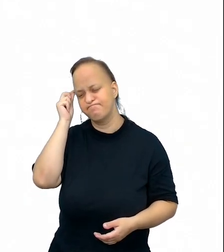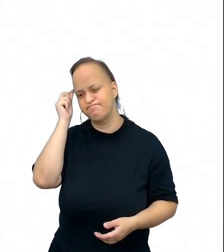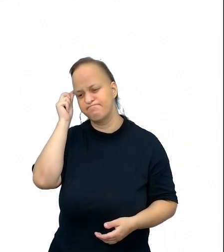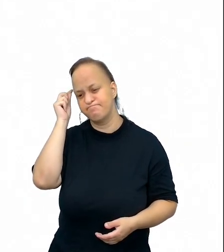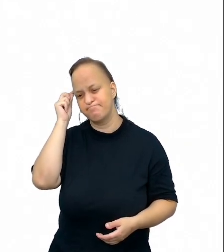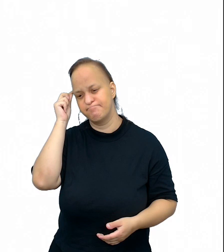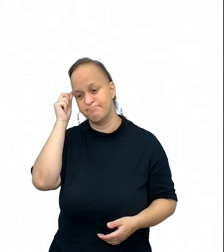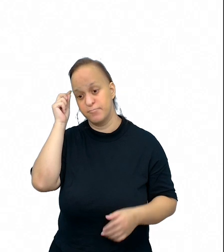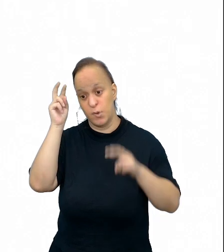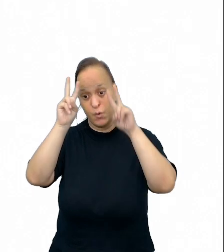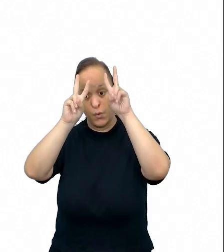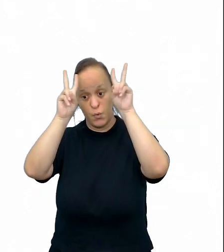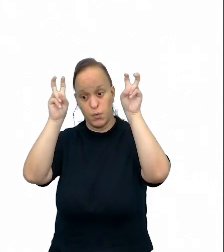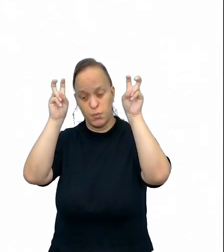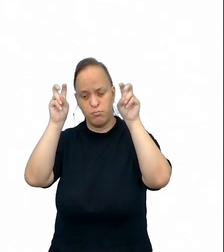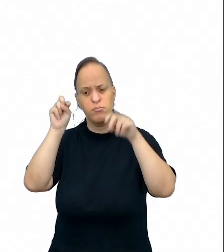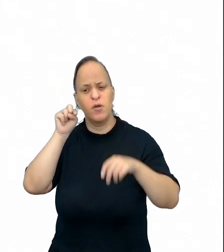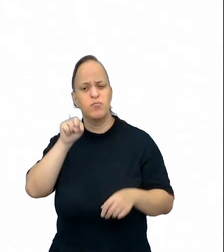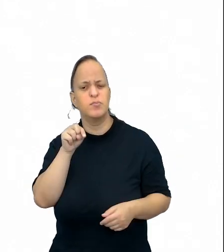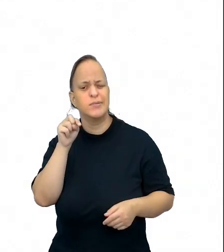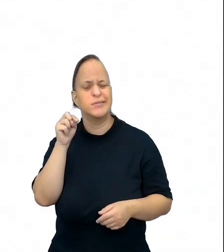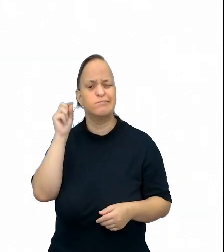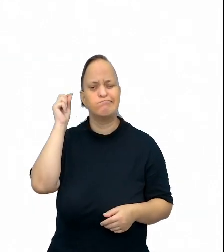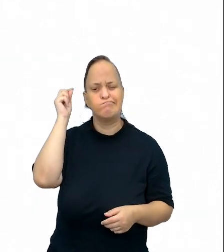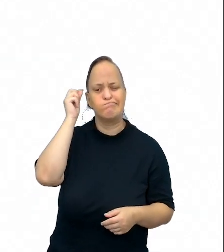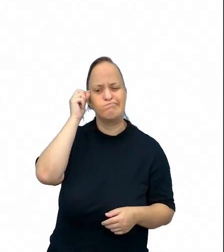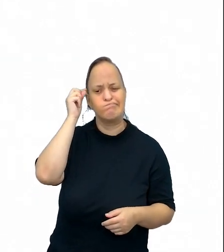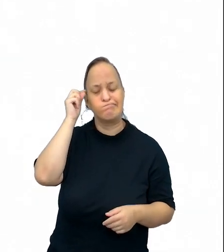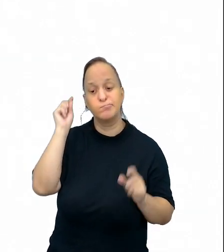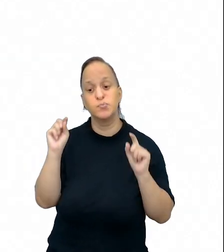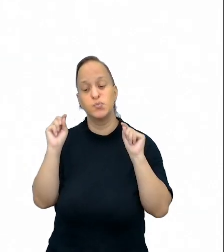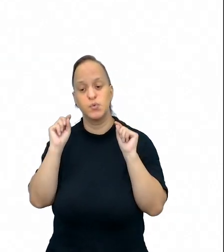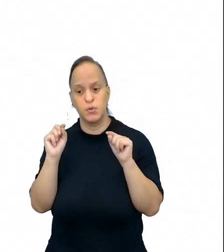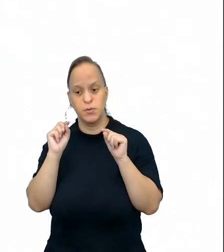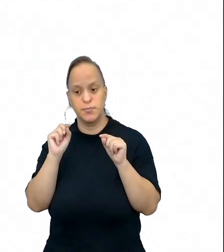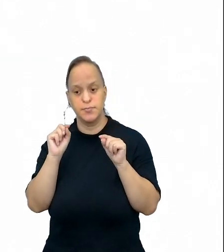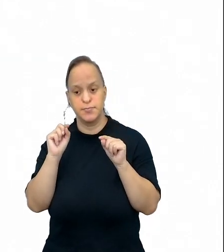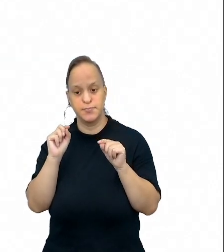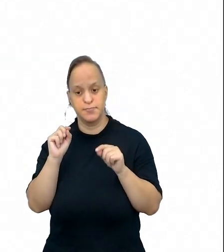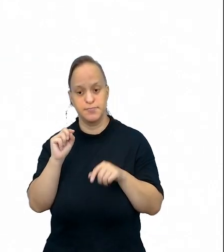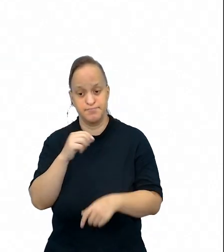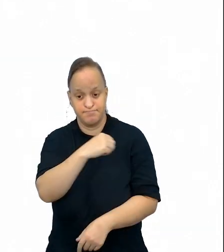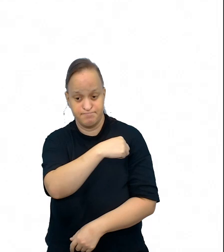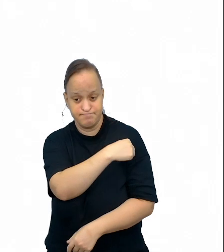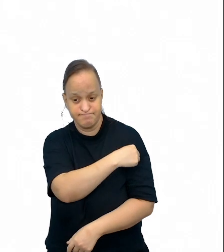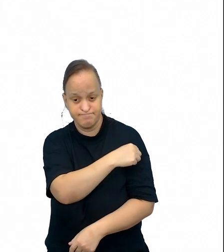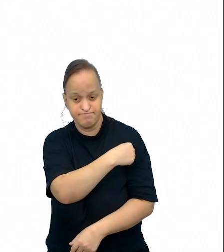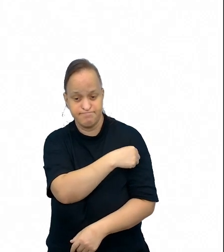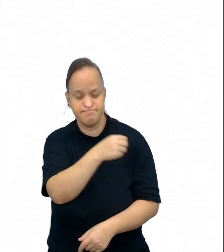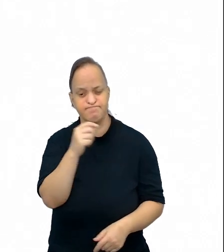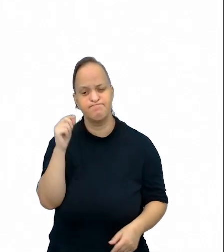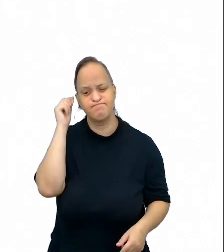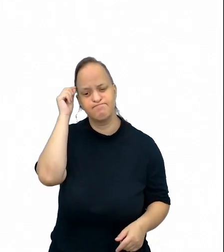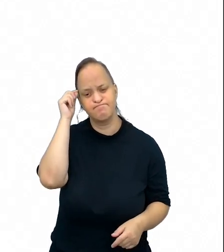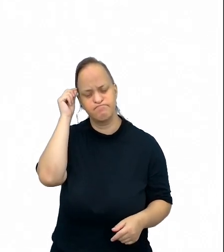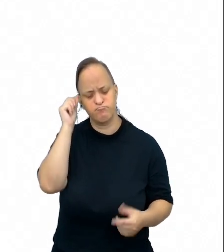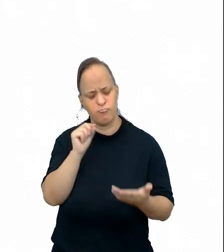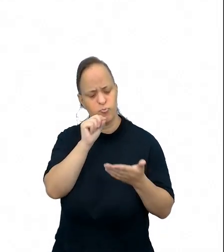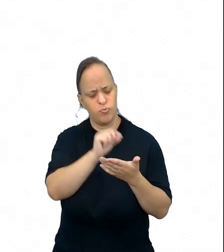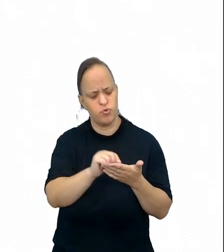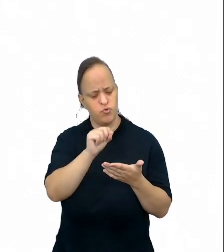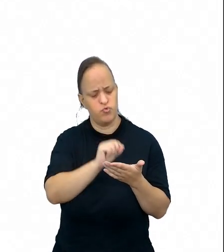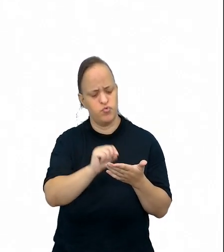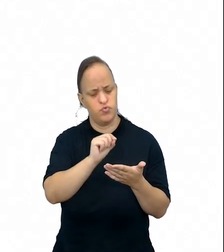é o título, né, da aula. Os estudantes devem refletir acerca do uso de registros orais e escritos por meio de